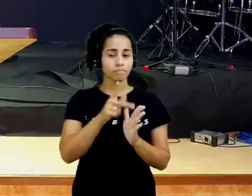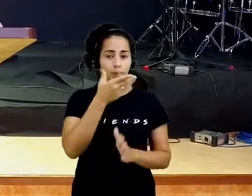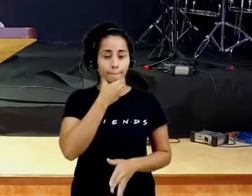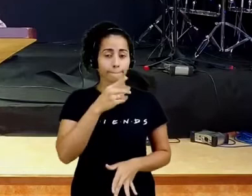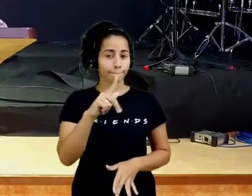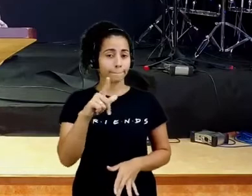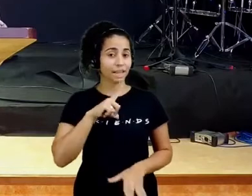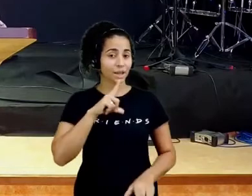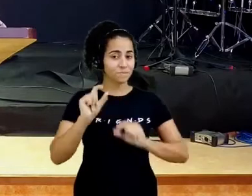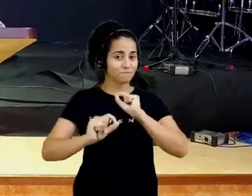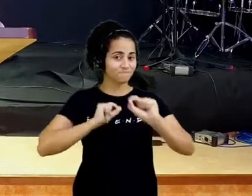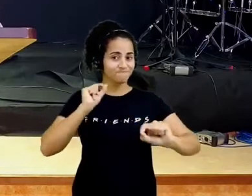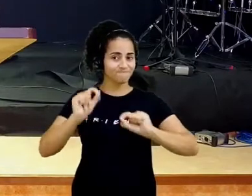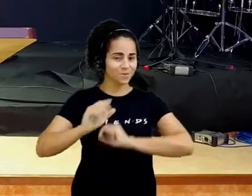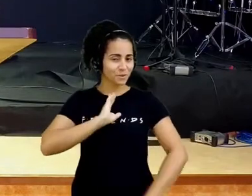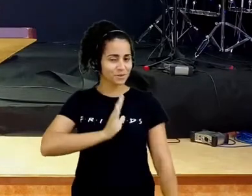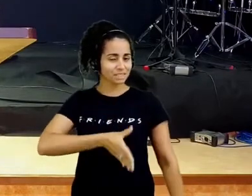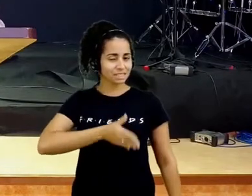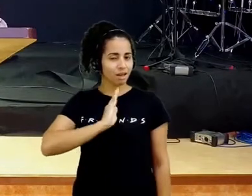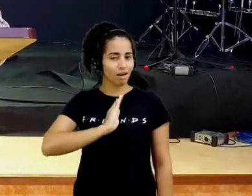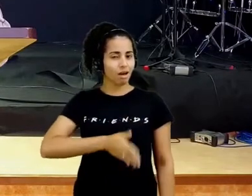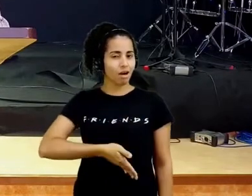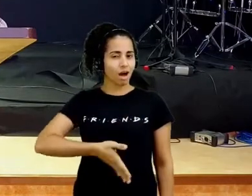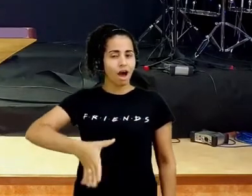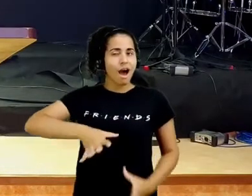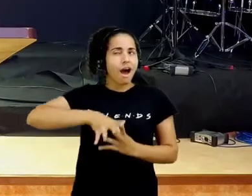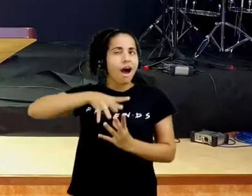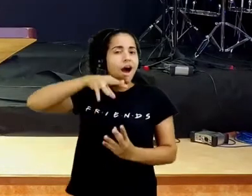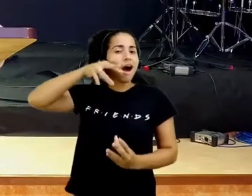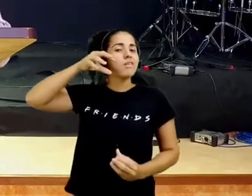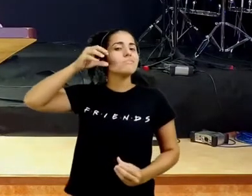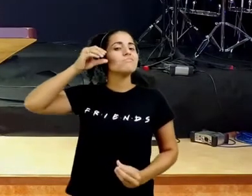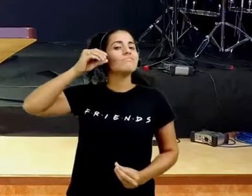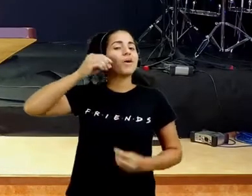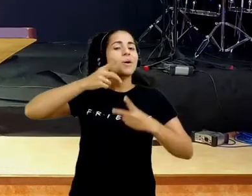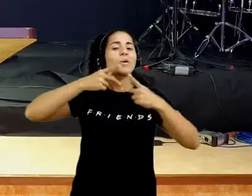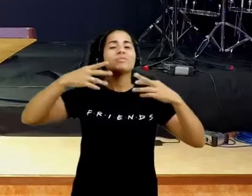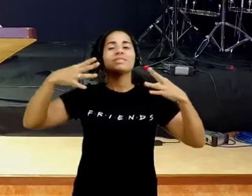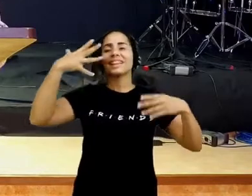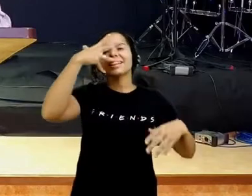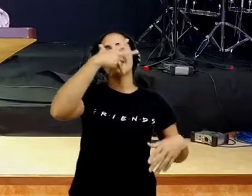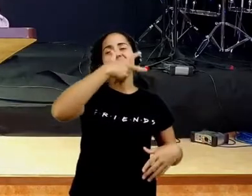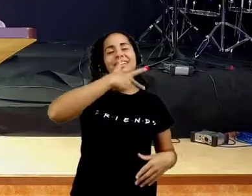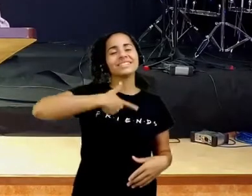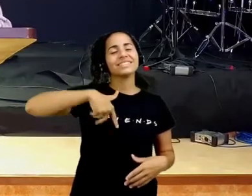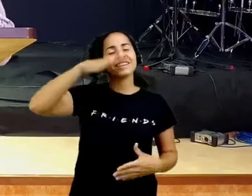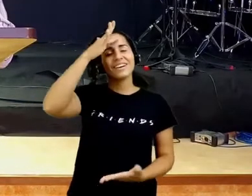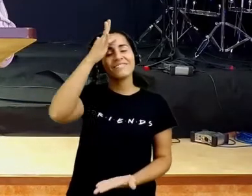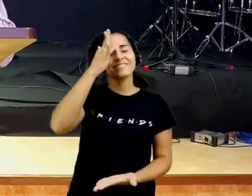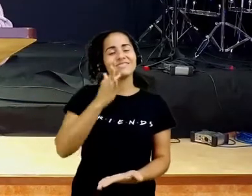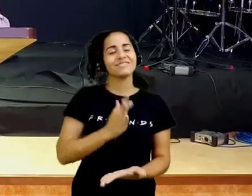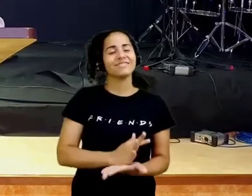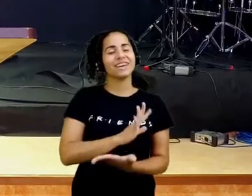ele tem, queridos, no seu coração, na sua alma, algo extraordinário que era a fé